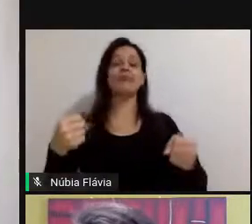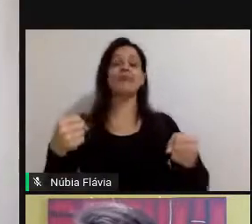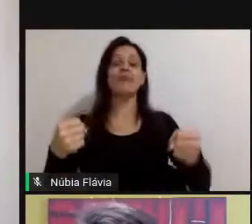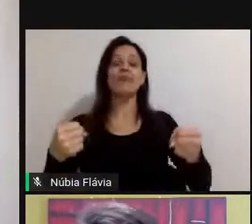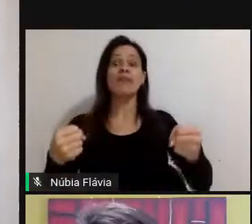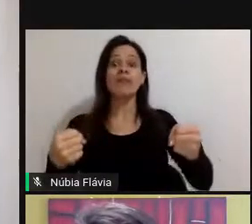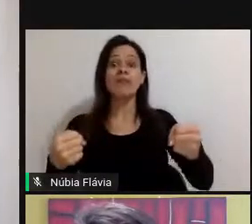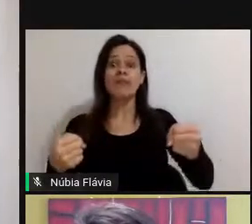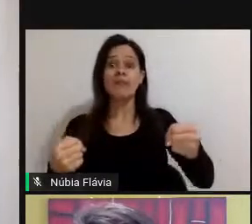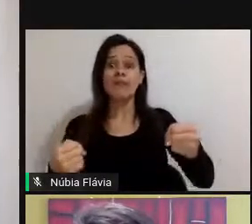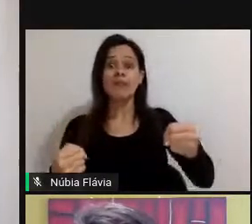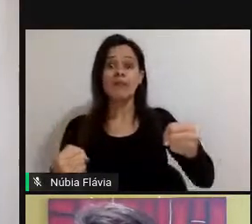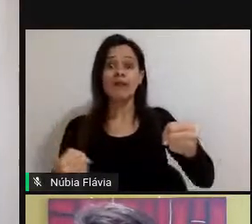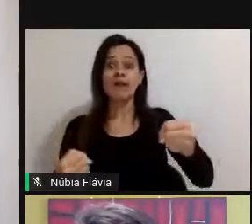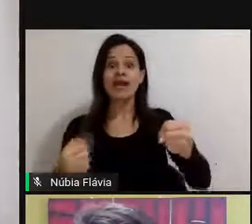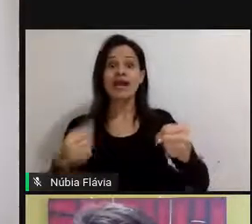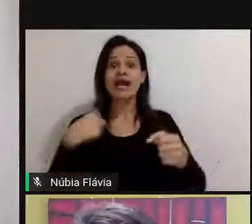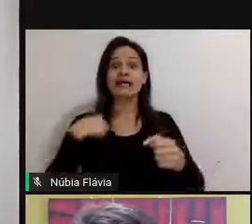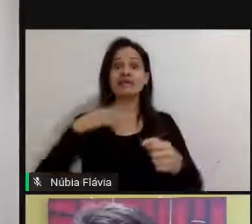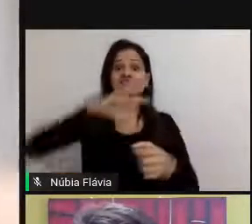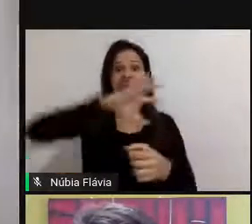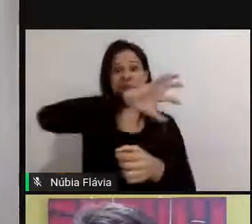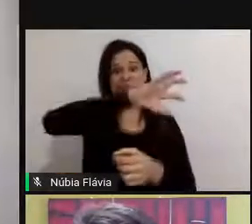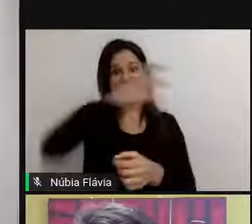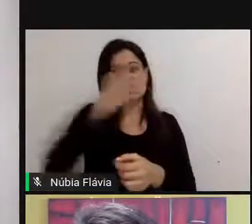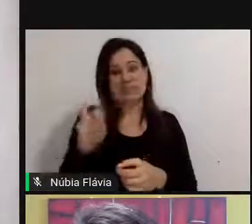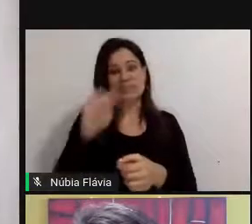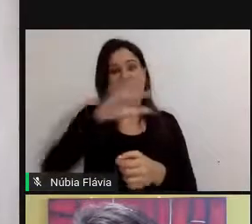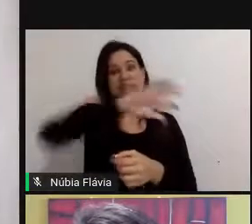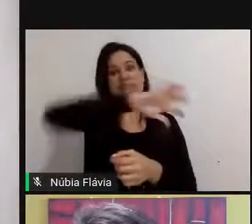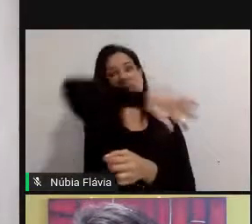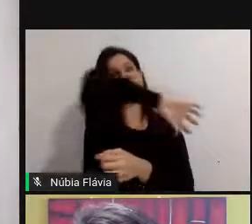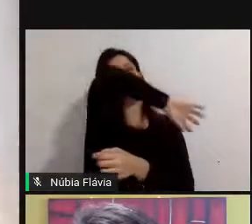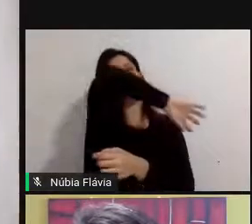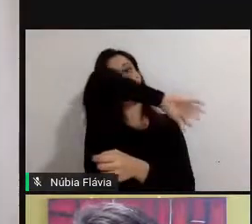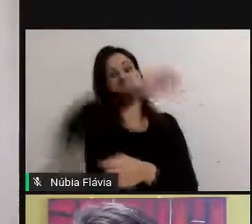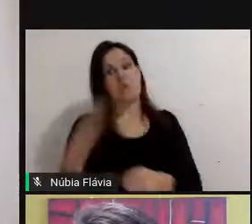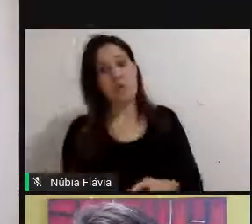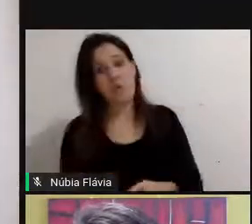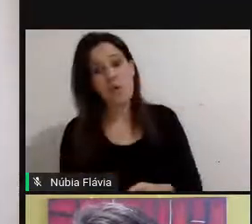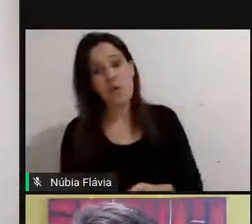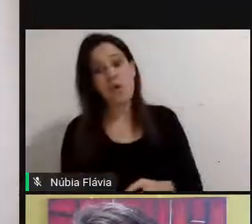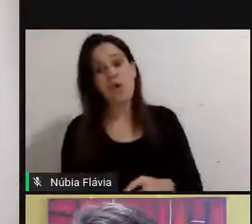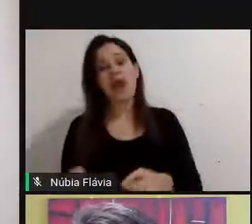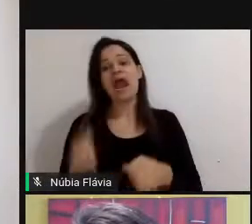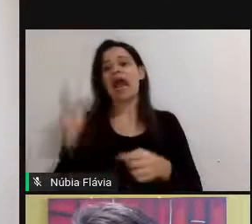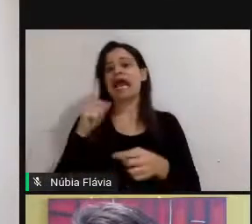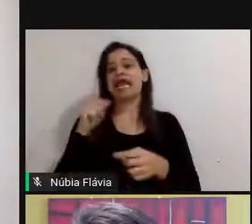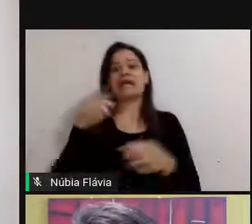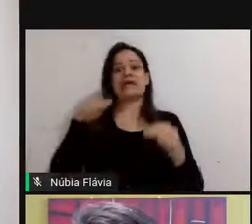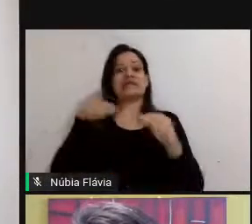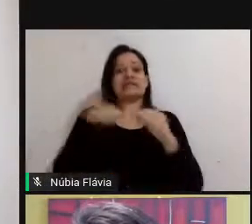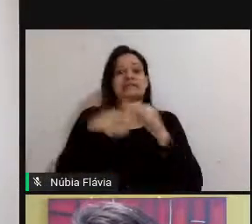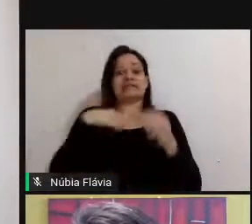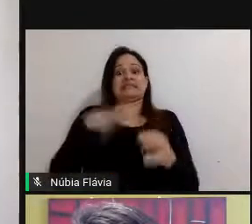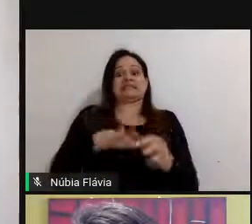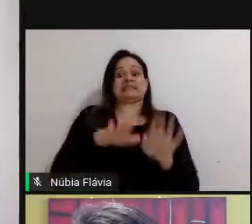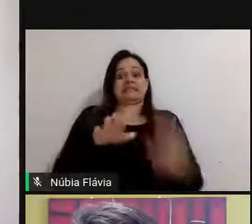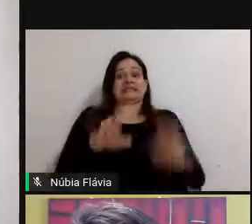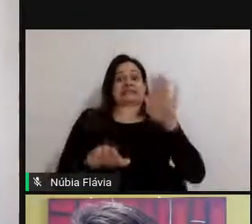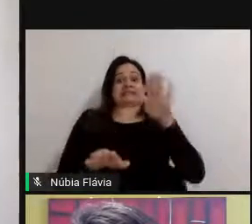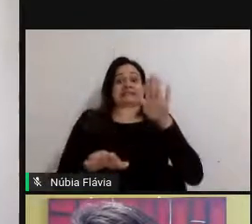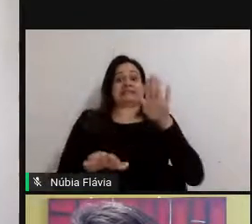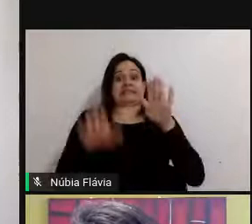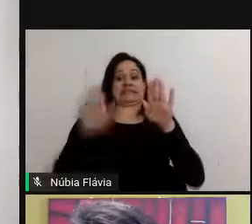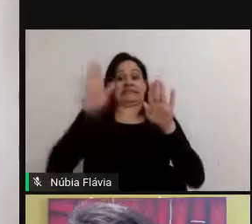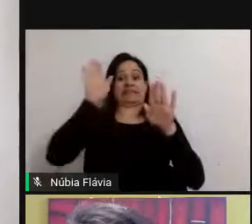chegou no carreador, na estradinha, eu puxei o volante com tudo, assim, vi que o carro não ia entrar naquela estrada, tirei o pé do acelerador e enfiei o pé